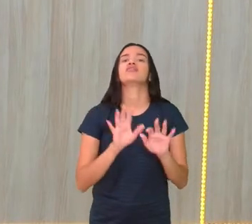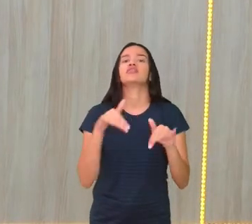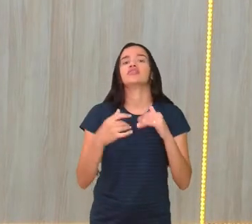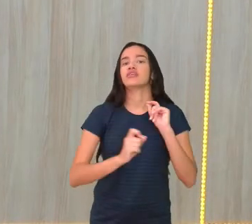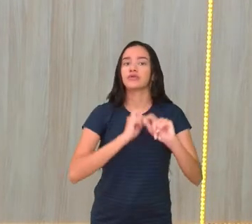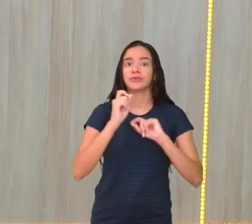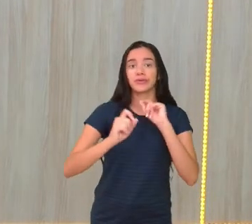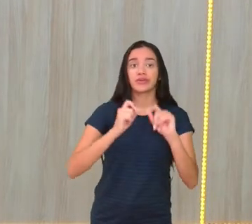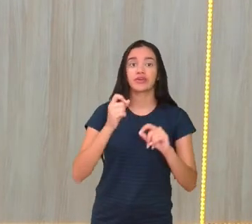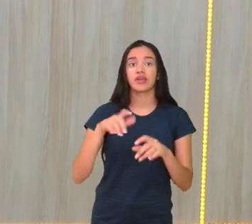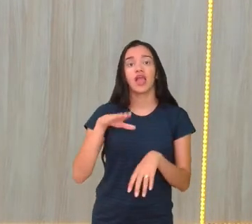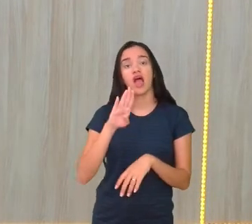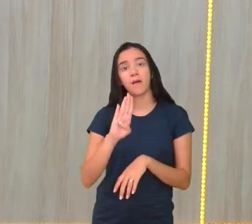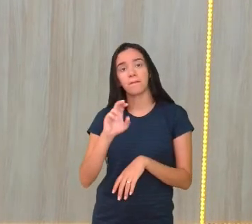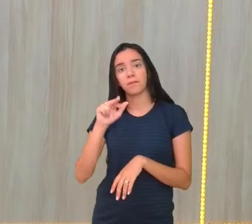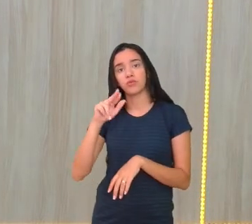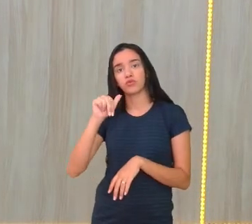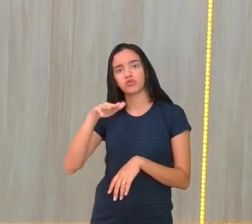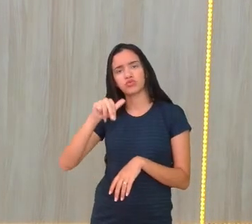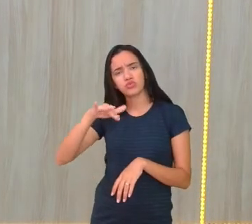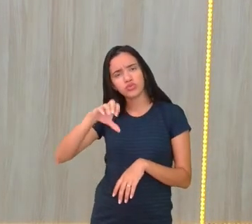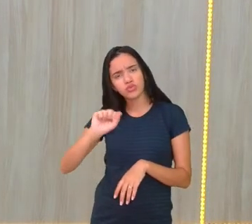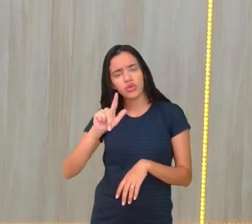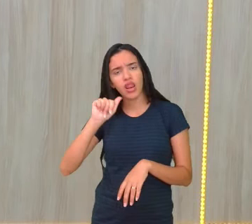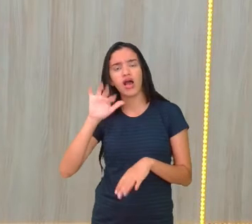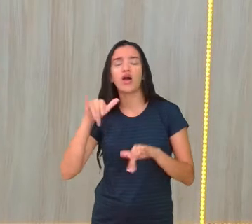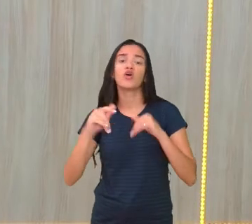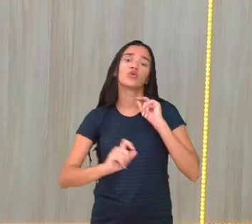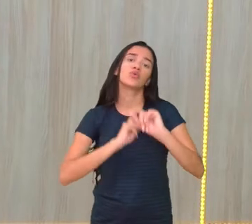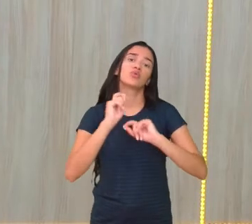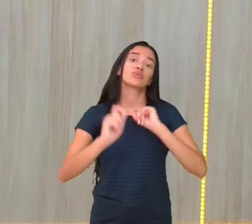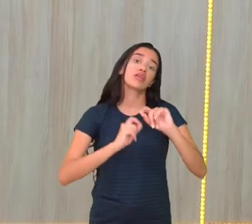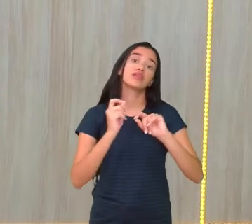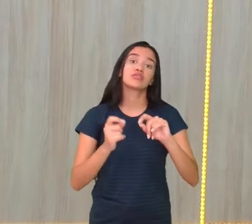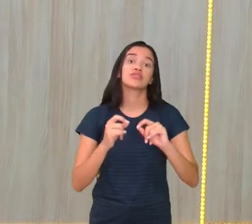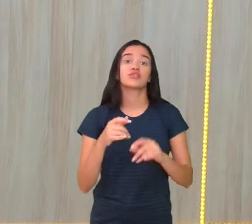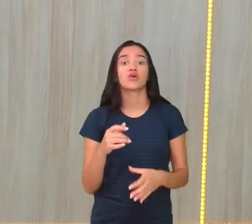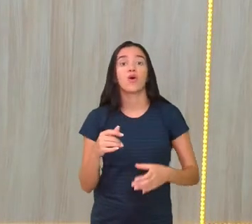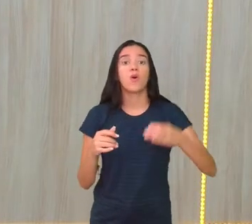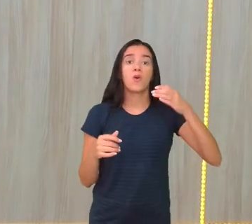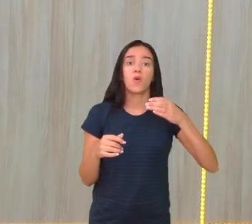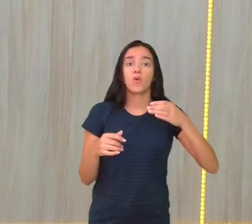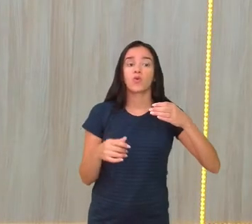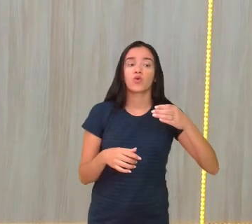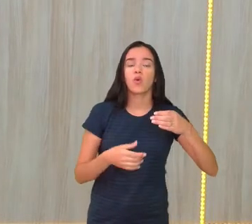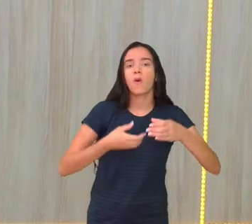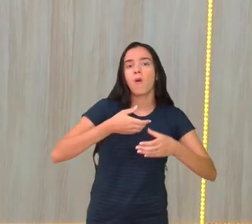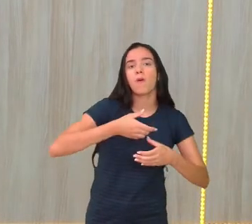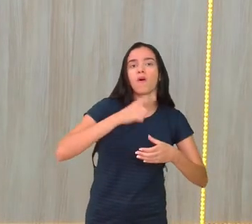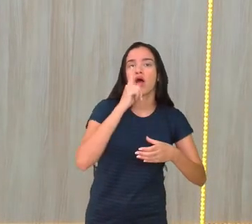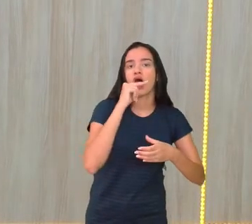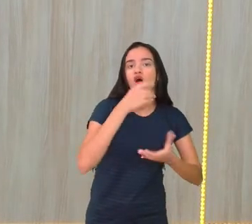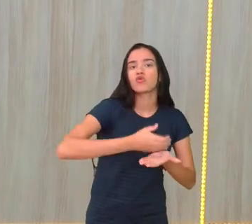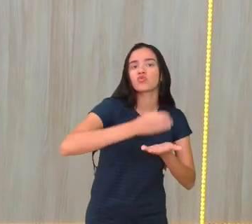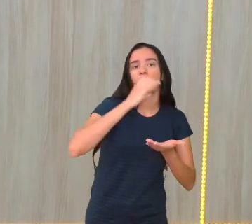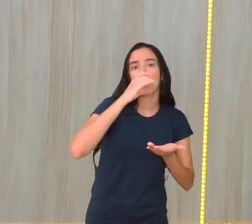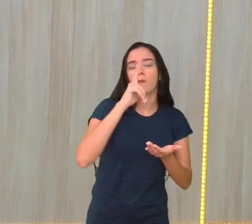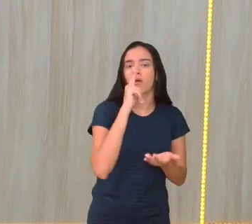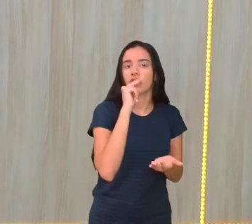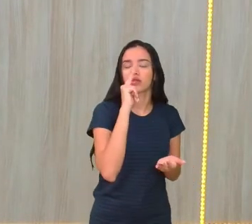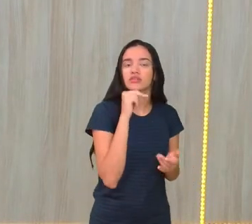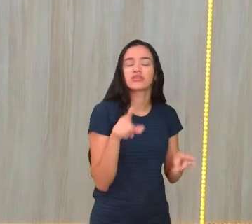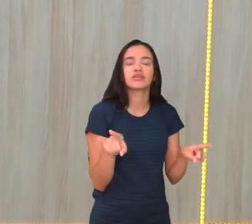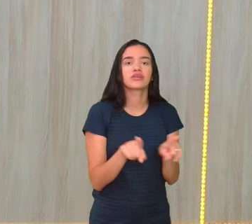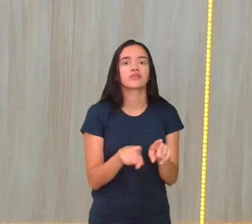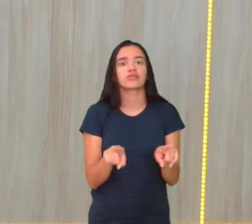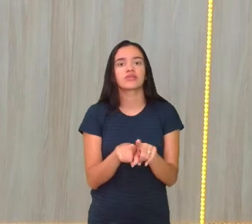uma bússola, né, utilizando instrumentos como um copo d'água, uma cortiça e uma agulha, né? Então a gente aprende